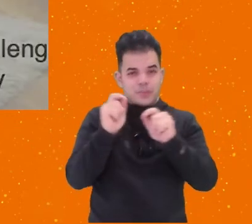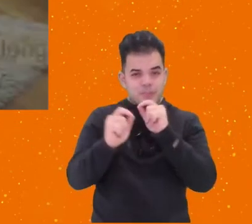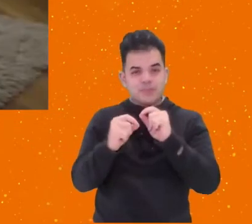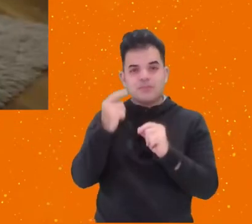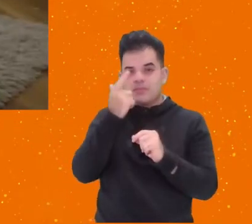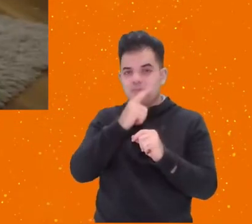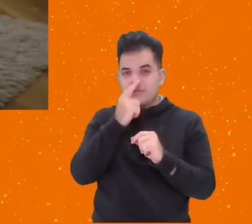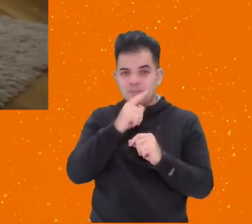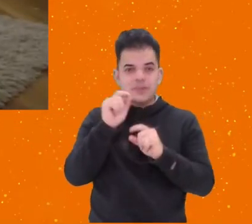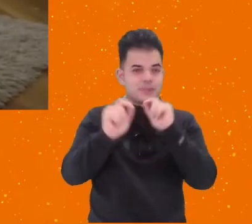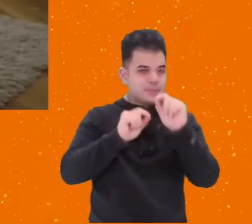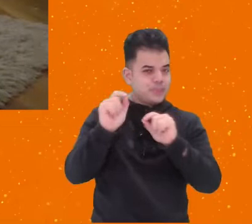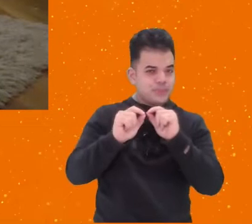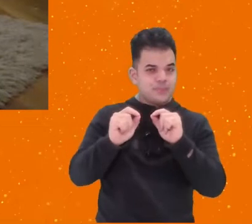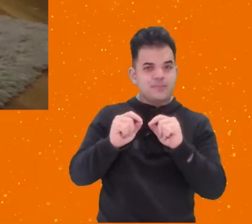aqui